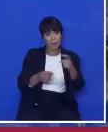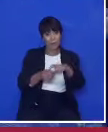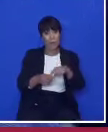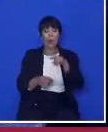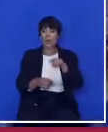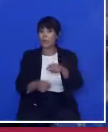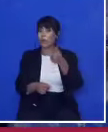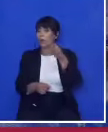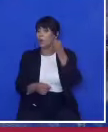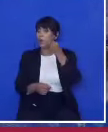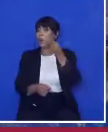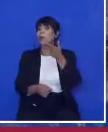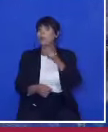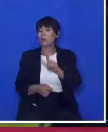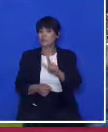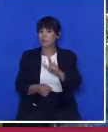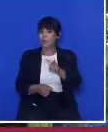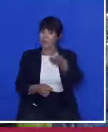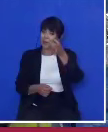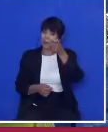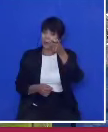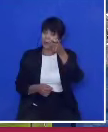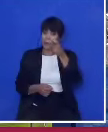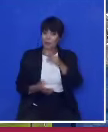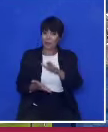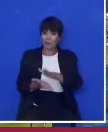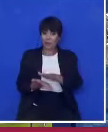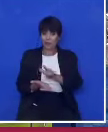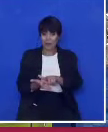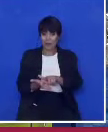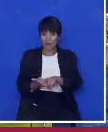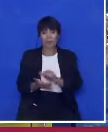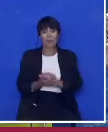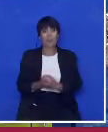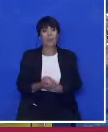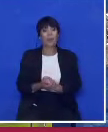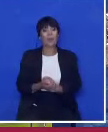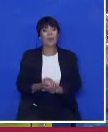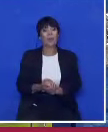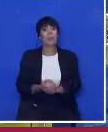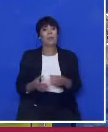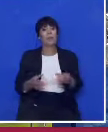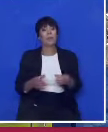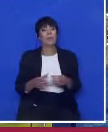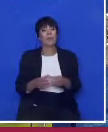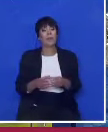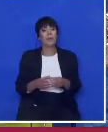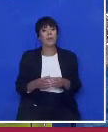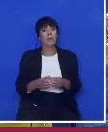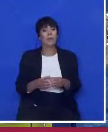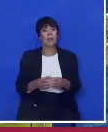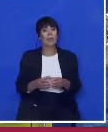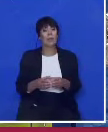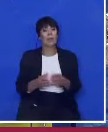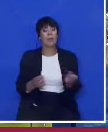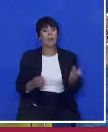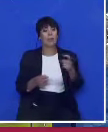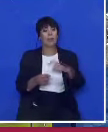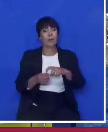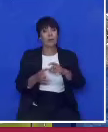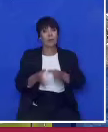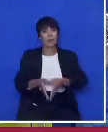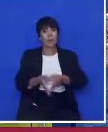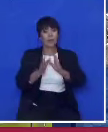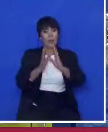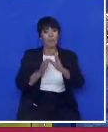mais uma chance de ganhar na dupla cena. Fique de olho na sua aposta. As bolas serão recolhidas no globo número 4 e